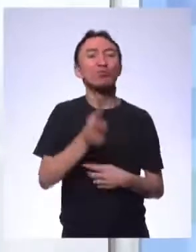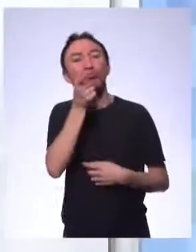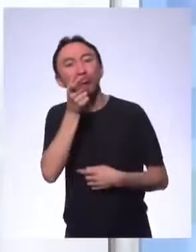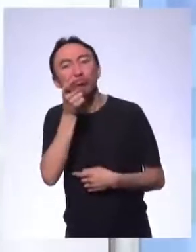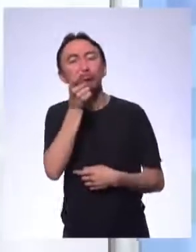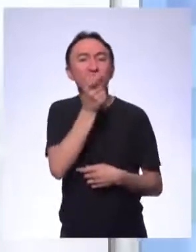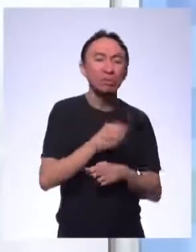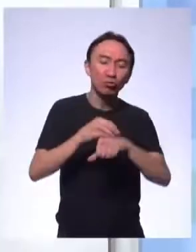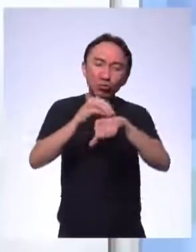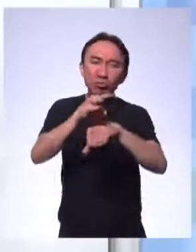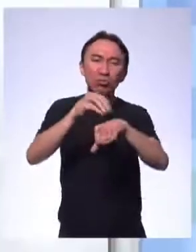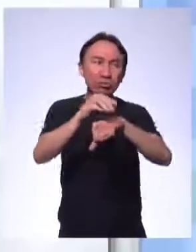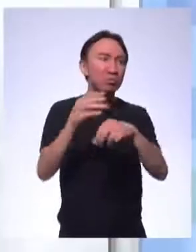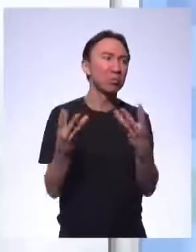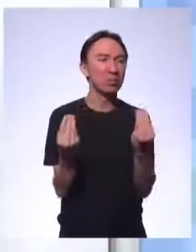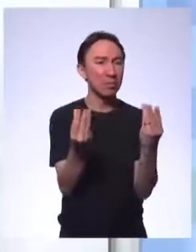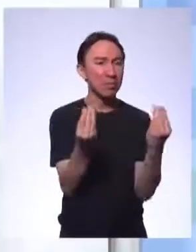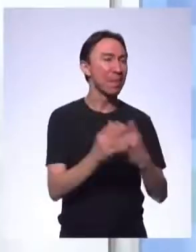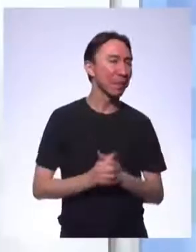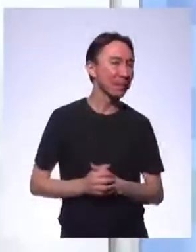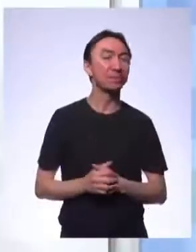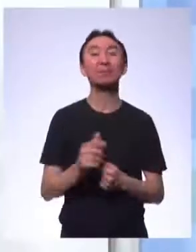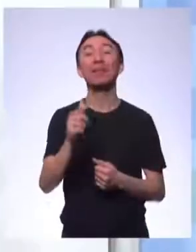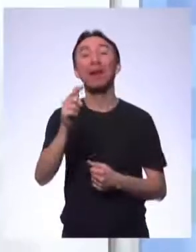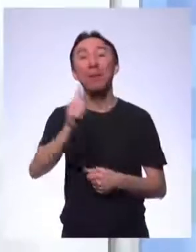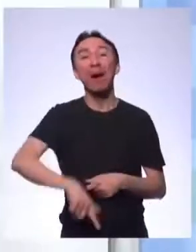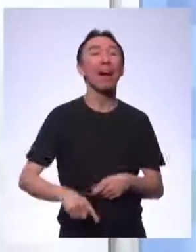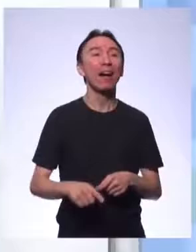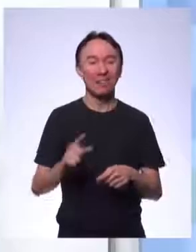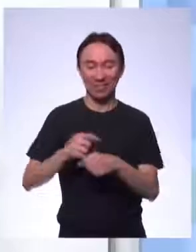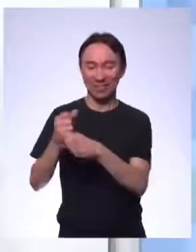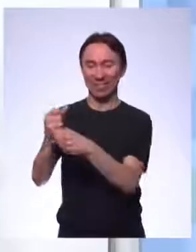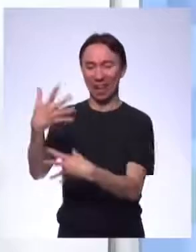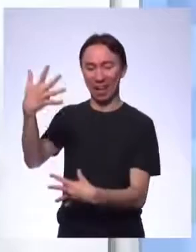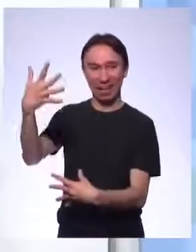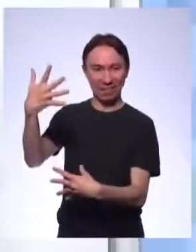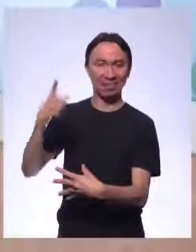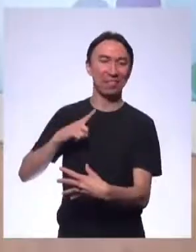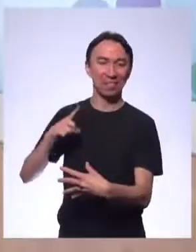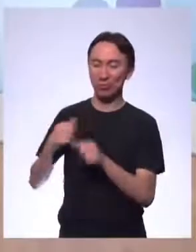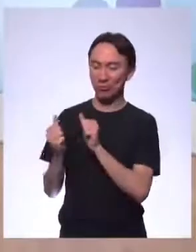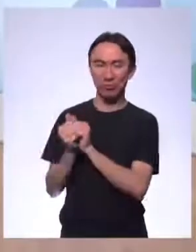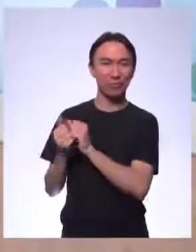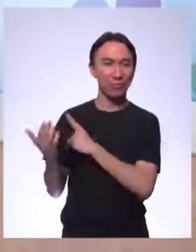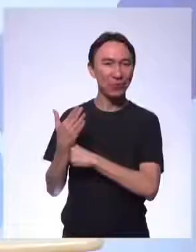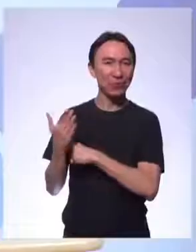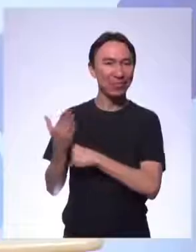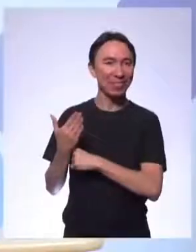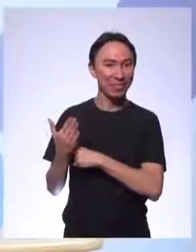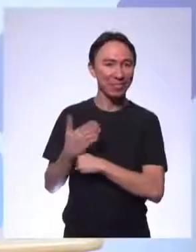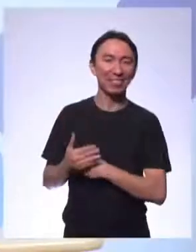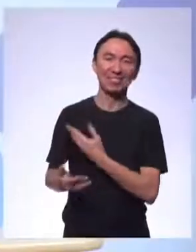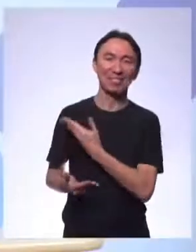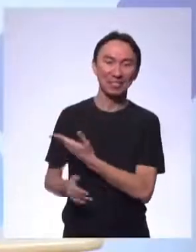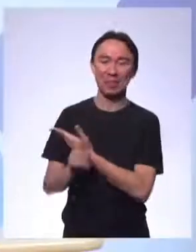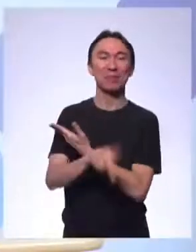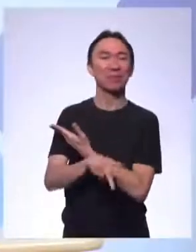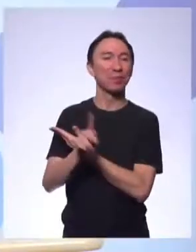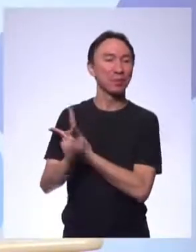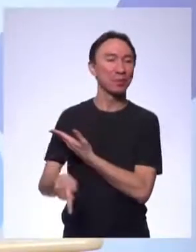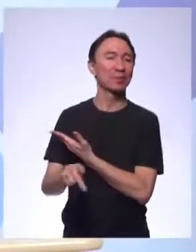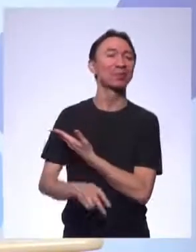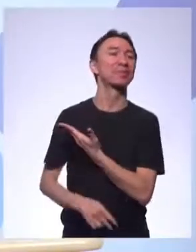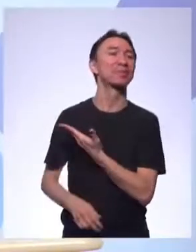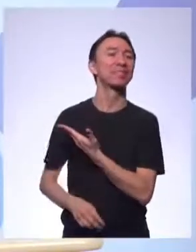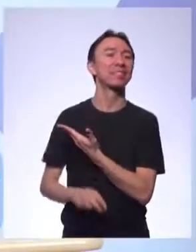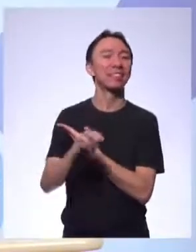bacanas. Para interagir com vocês no chat, eu tenho aqui o nosso querido professor Magno. E aí, galera do sétimo